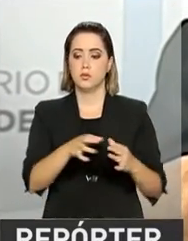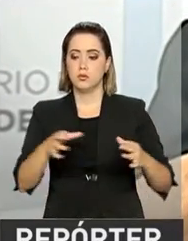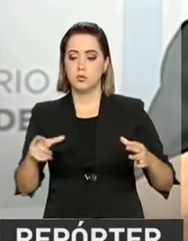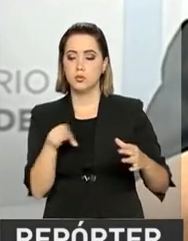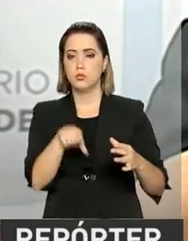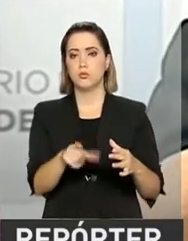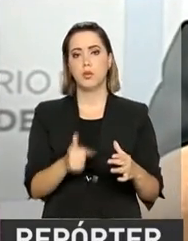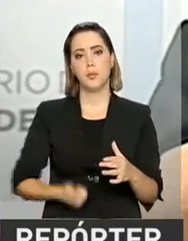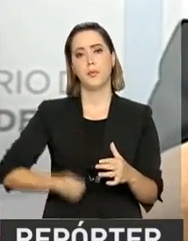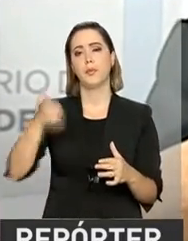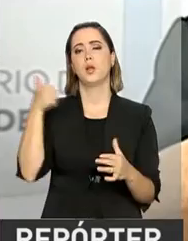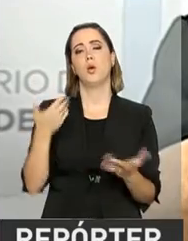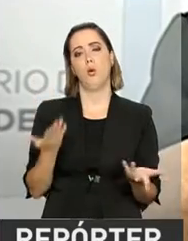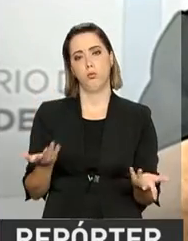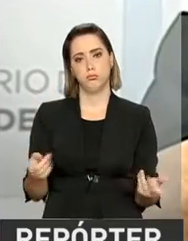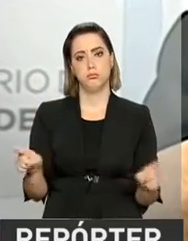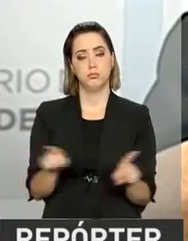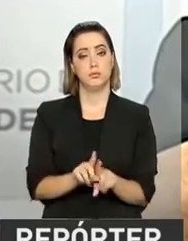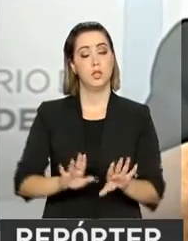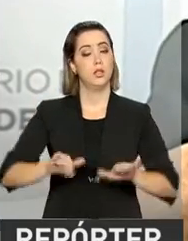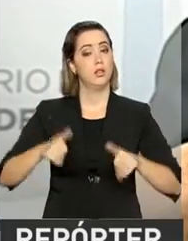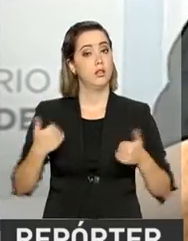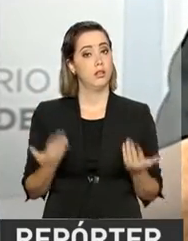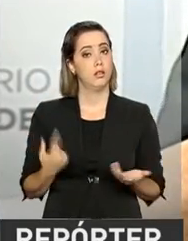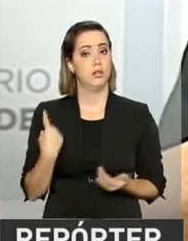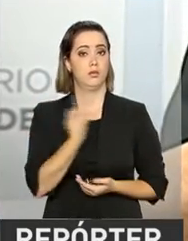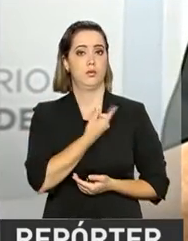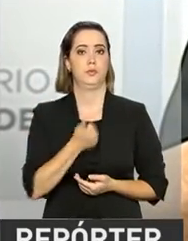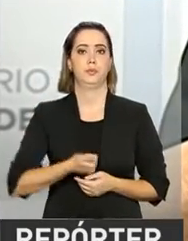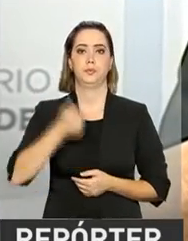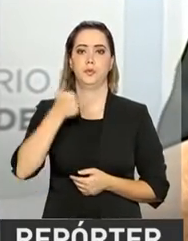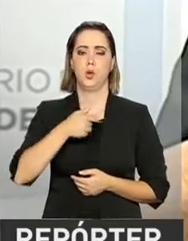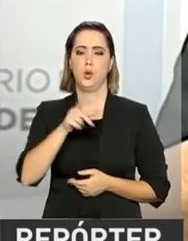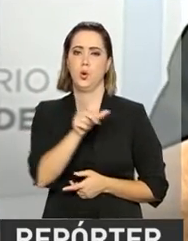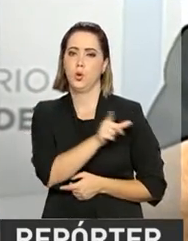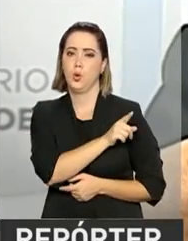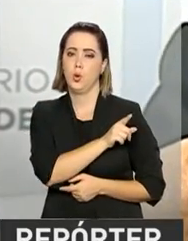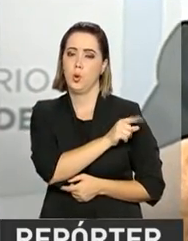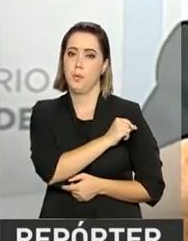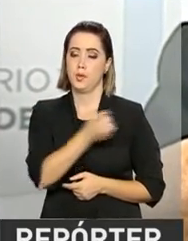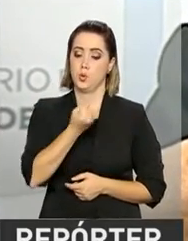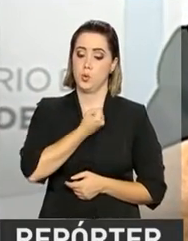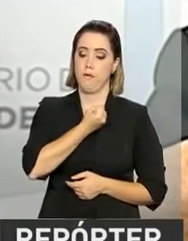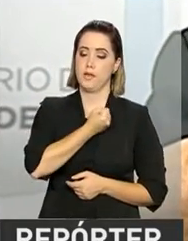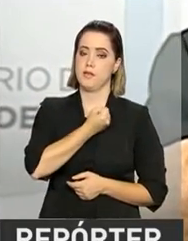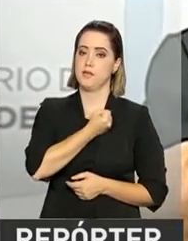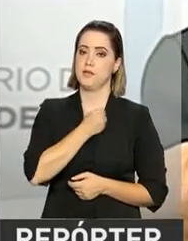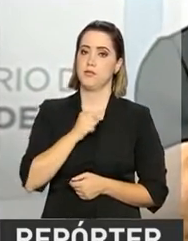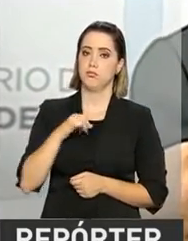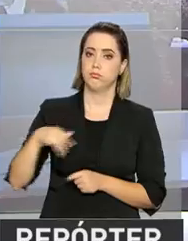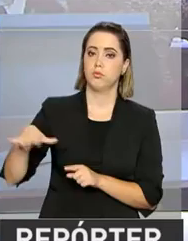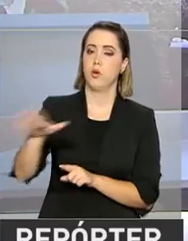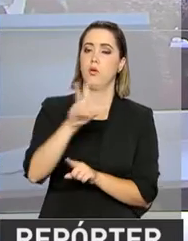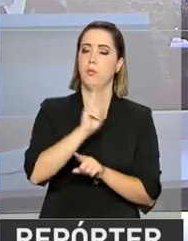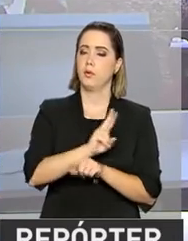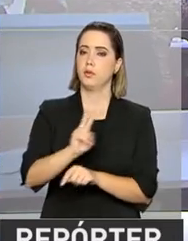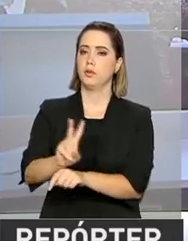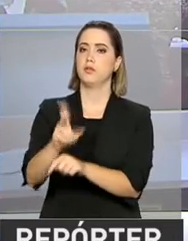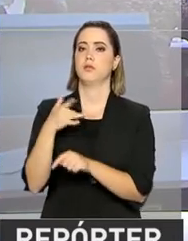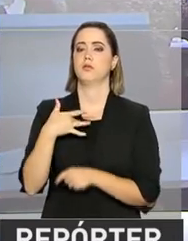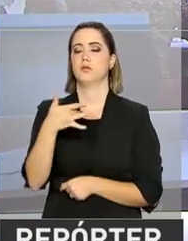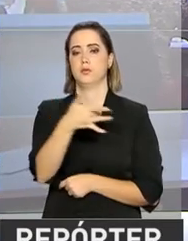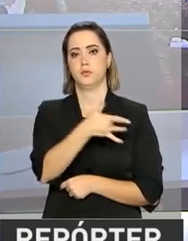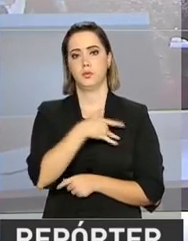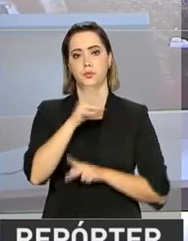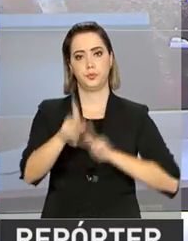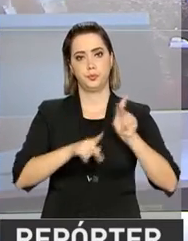ampliada com isso vamos alcançar maior cobertura nacional e mais segurança de saúde população e ainda